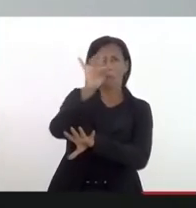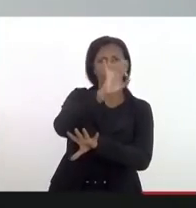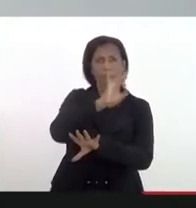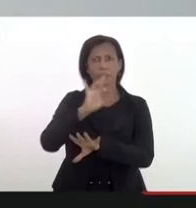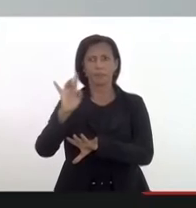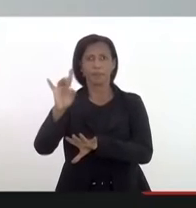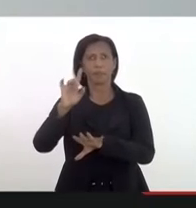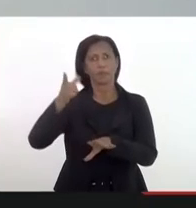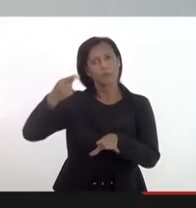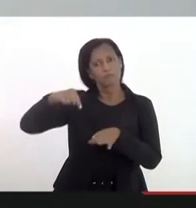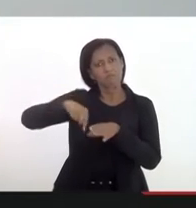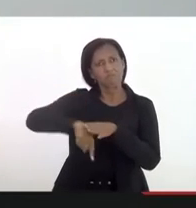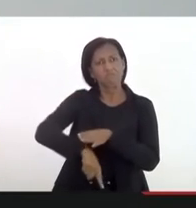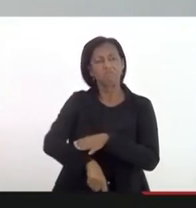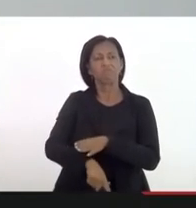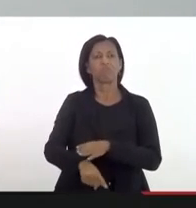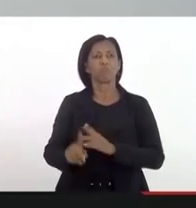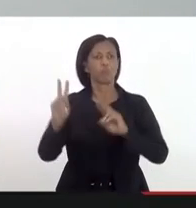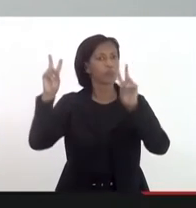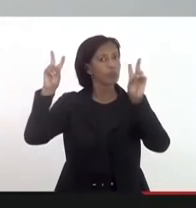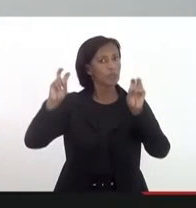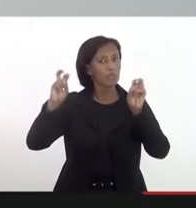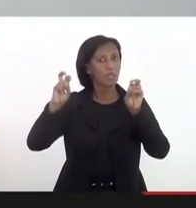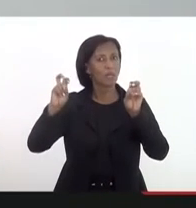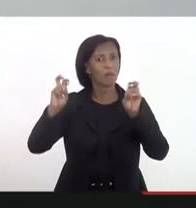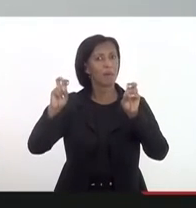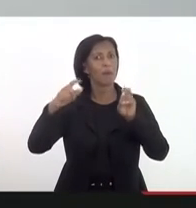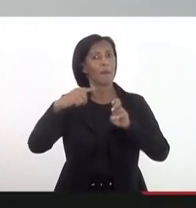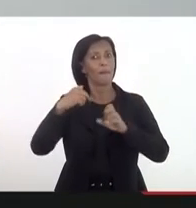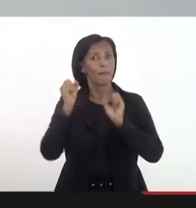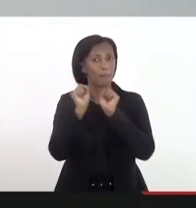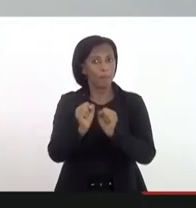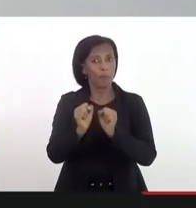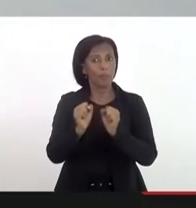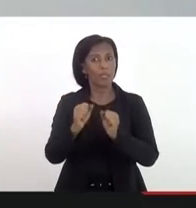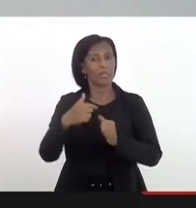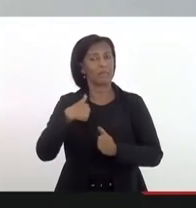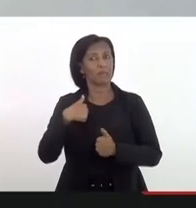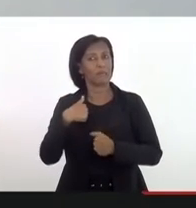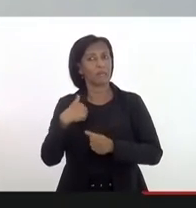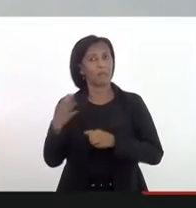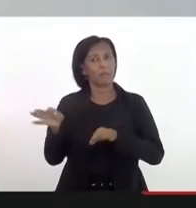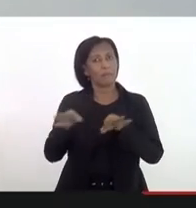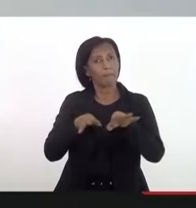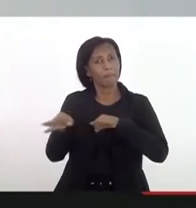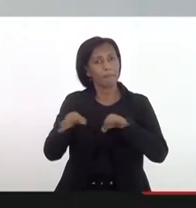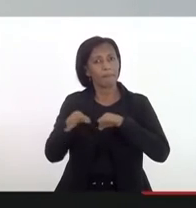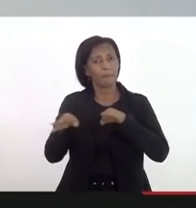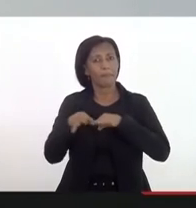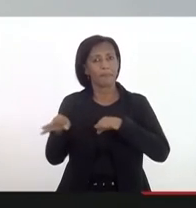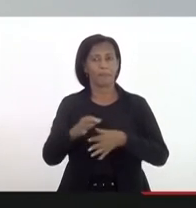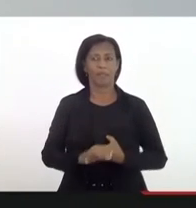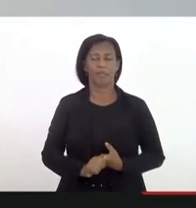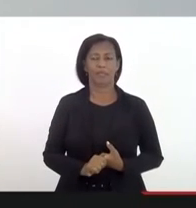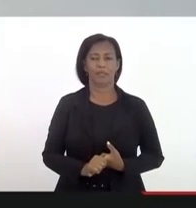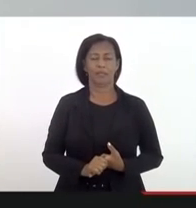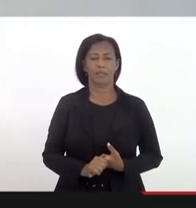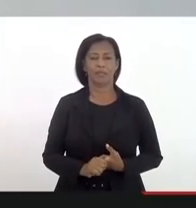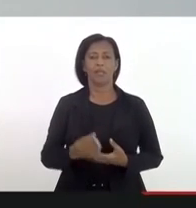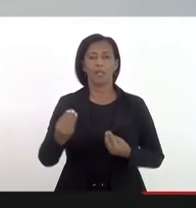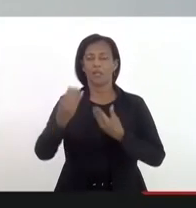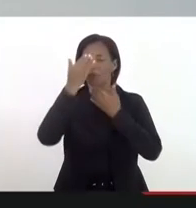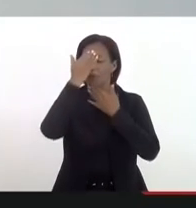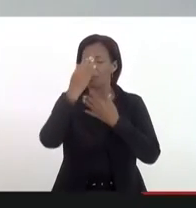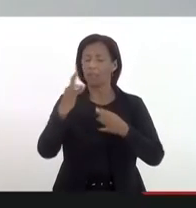e aprofundados sobre o tema, para poder estar me subsidiando até para a elaboração dessa regulação. Então agradeço ao Victor e a todos os presentes